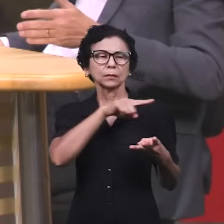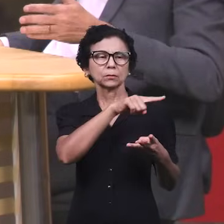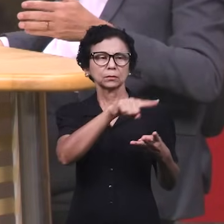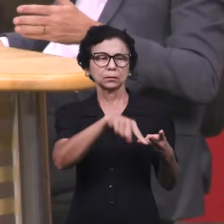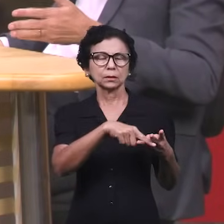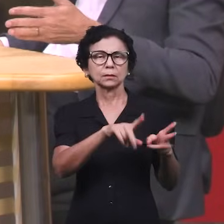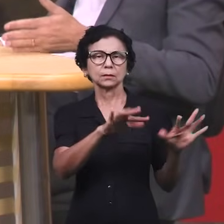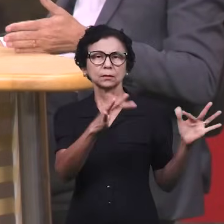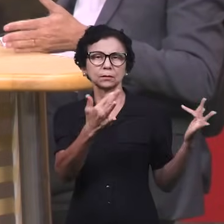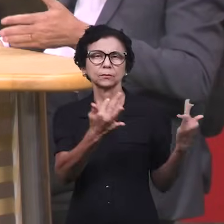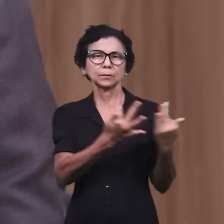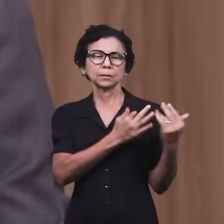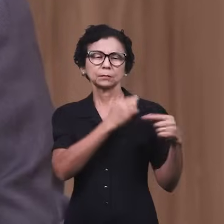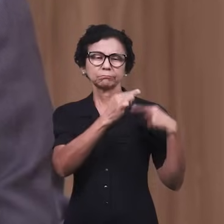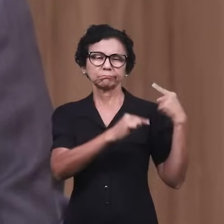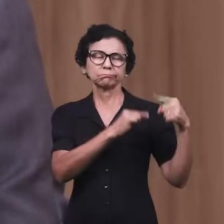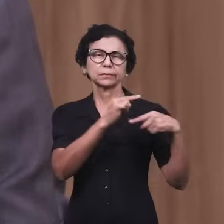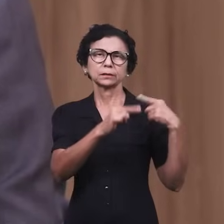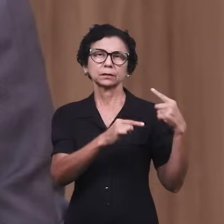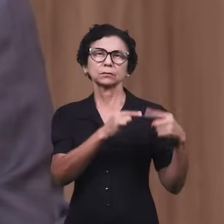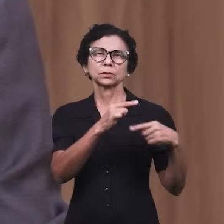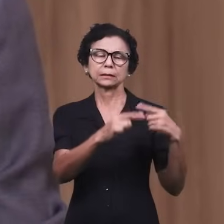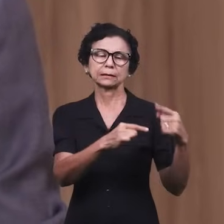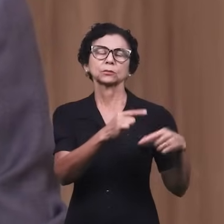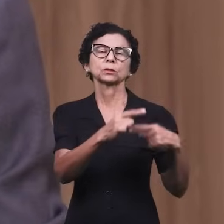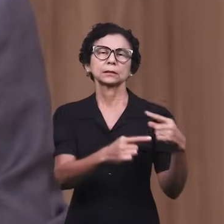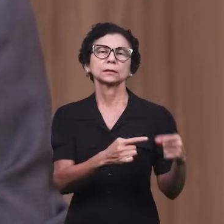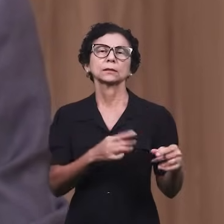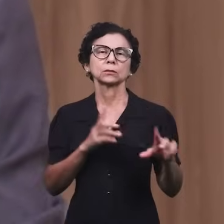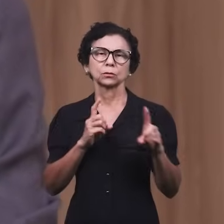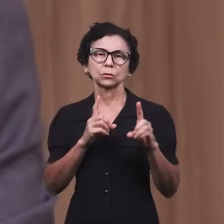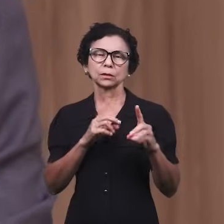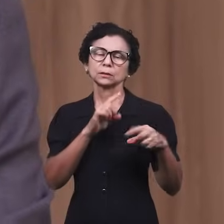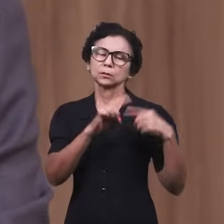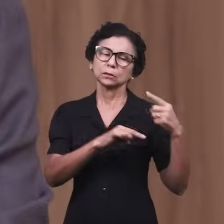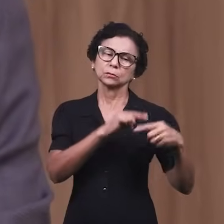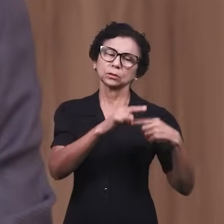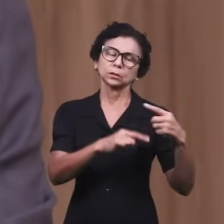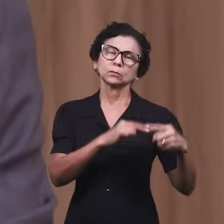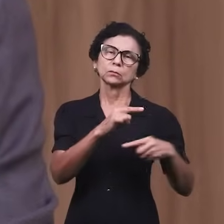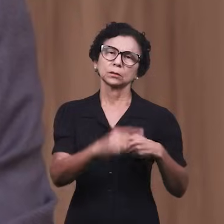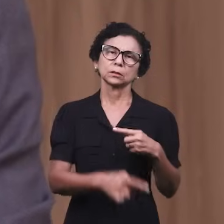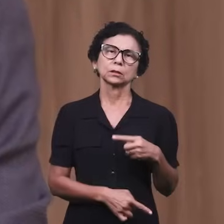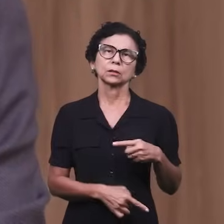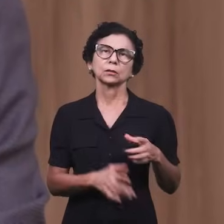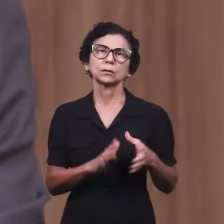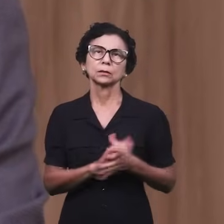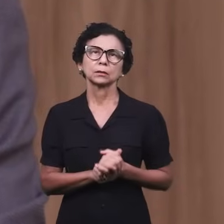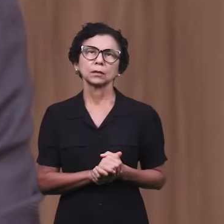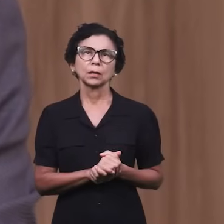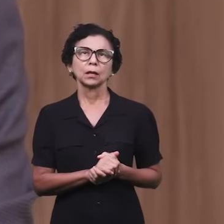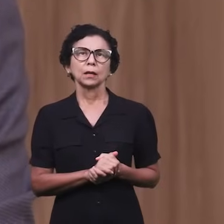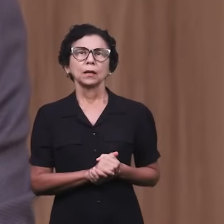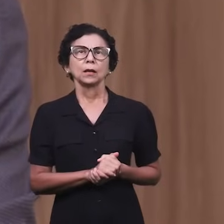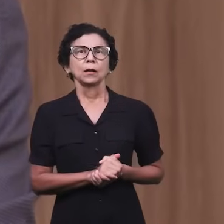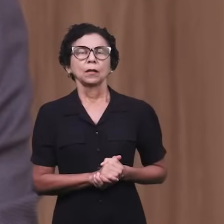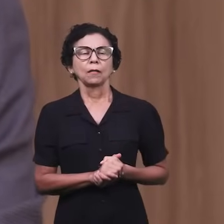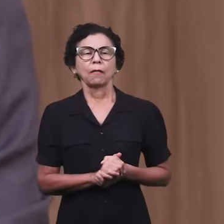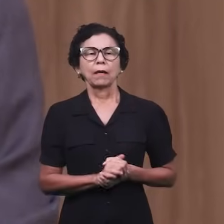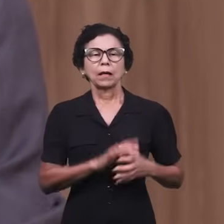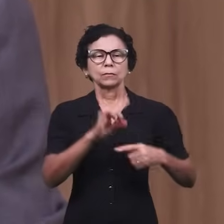que aquela palavra passando de geração em geração a palavra não morreu né não não teve uma geração que interrompeu aquela aquela